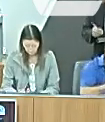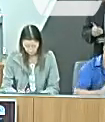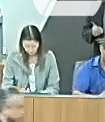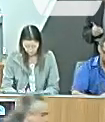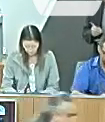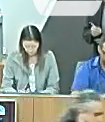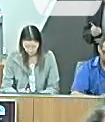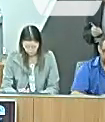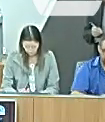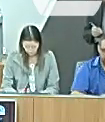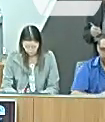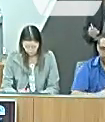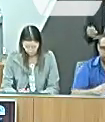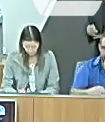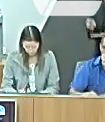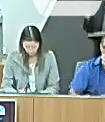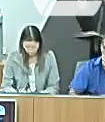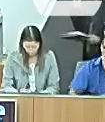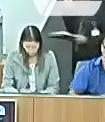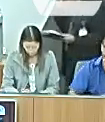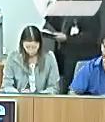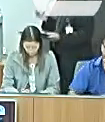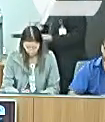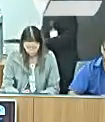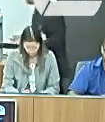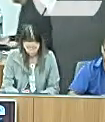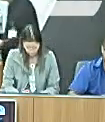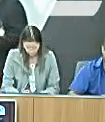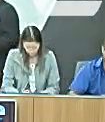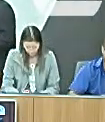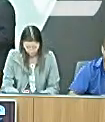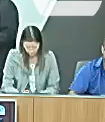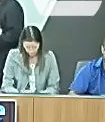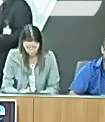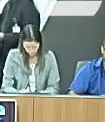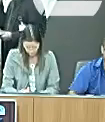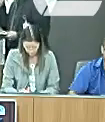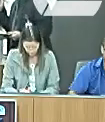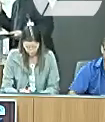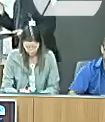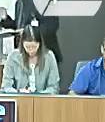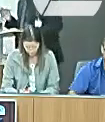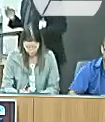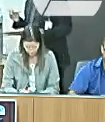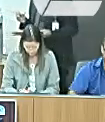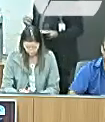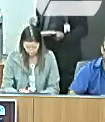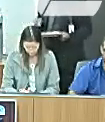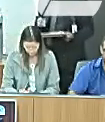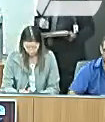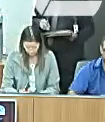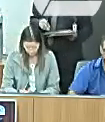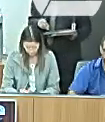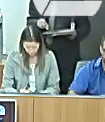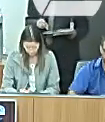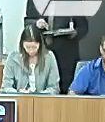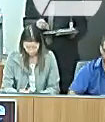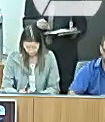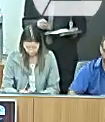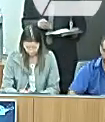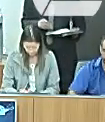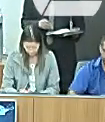eu deixo para os sindicatos o aviso não discute aqui são luís de suicídio que vem